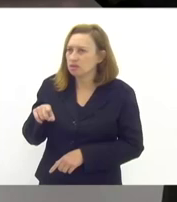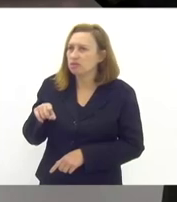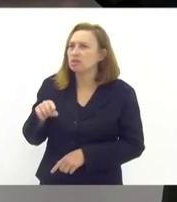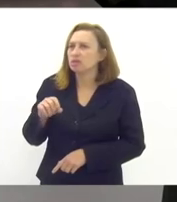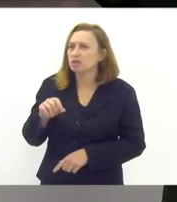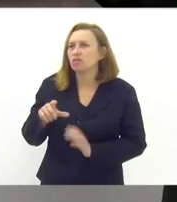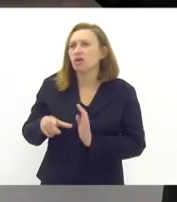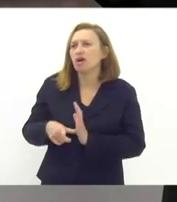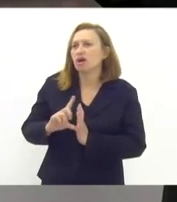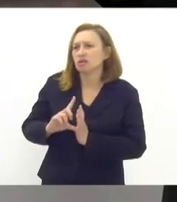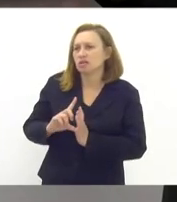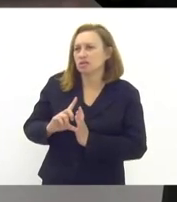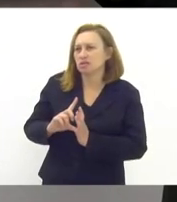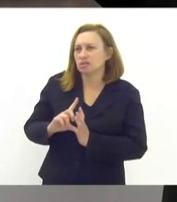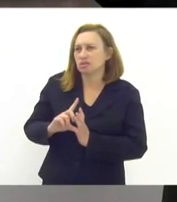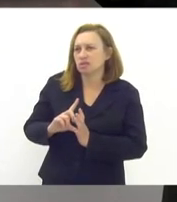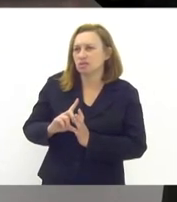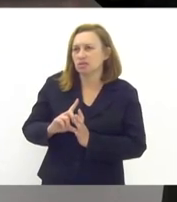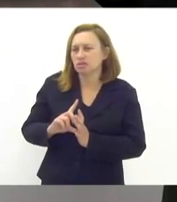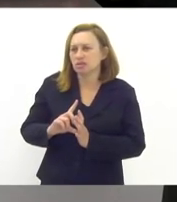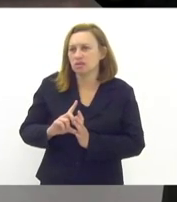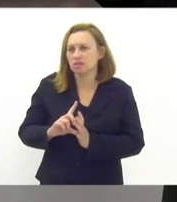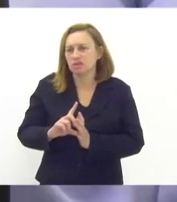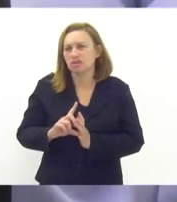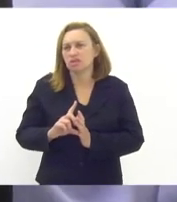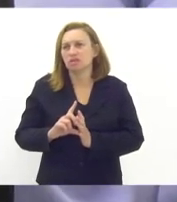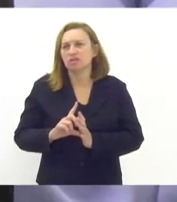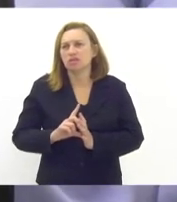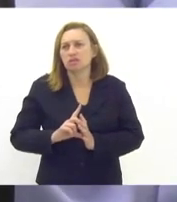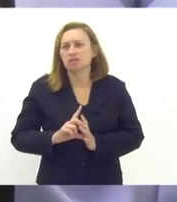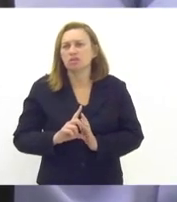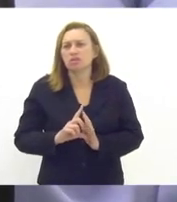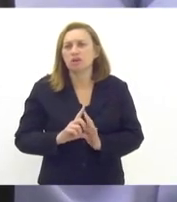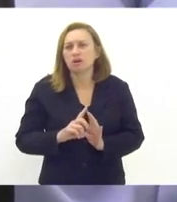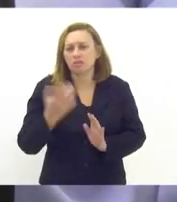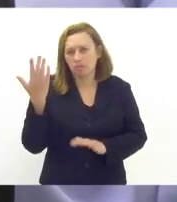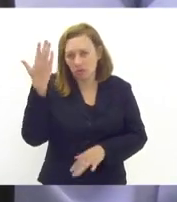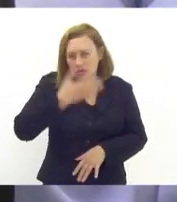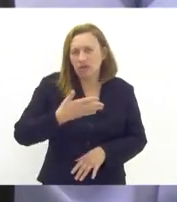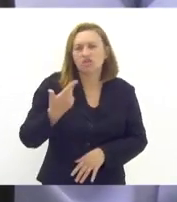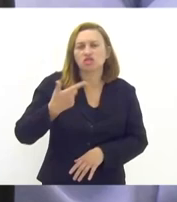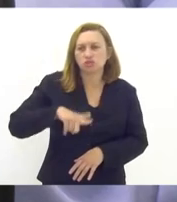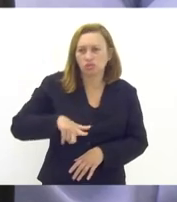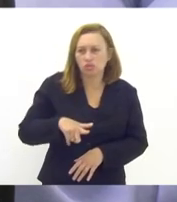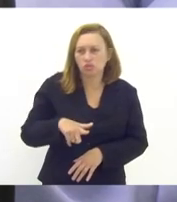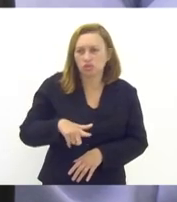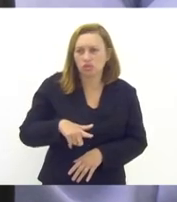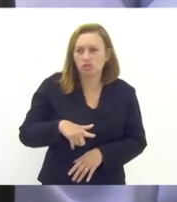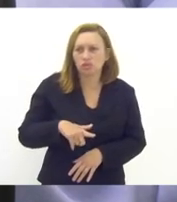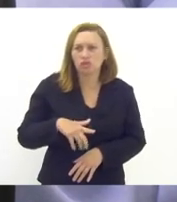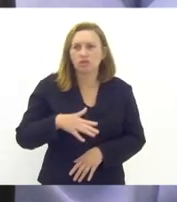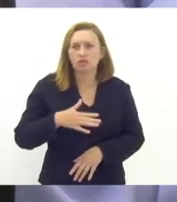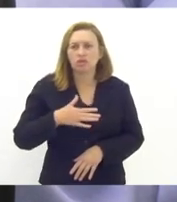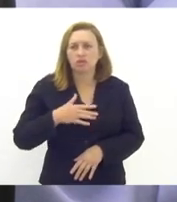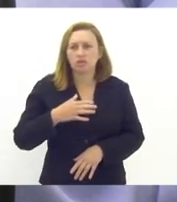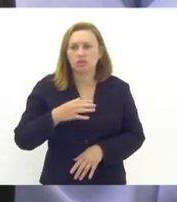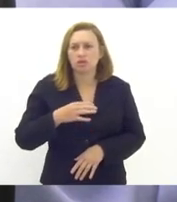foi 11 de abril que eu tive que comparecer mais uma vez em uma audiência para provar novamente a minha